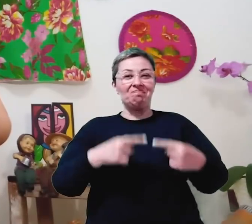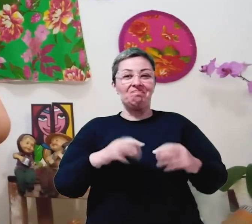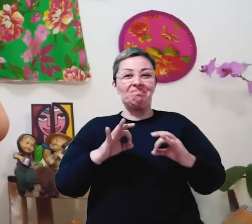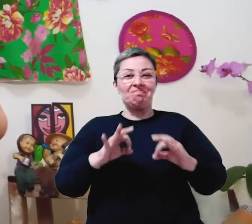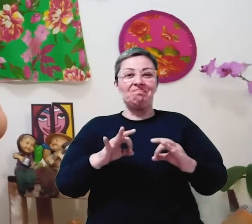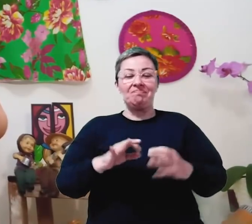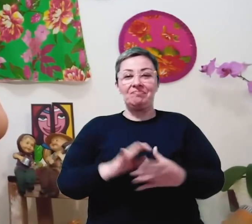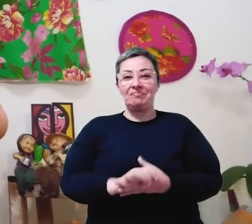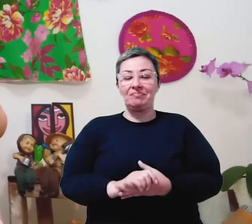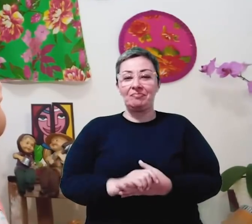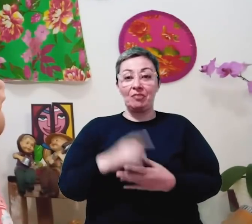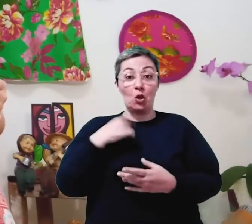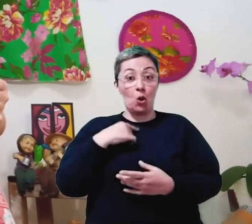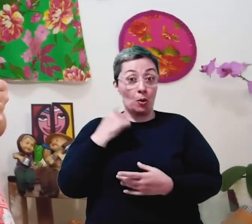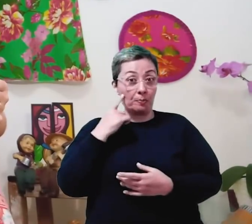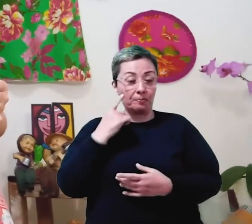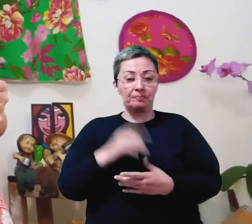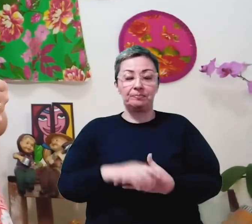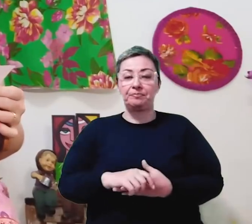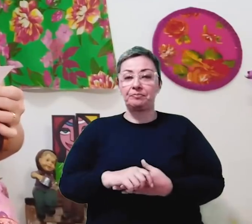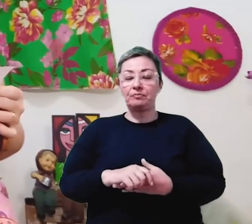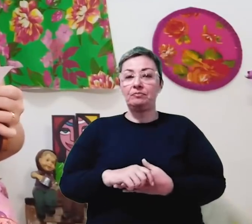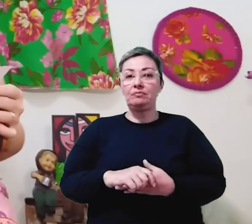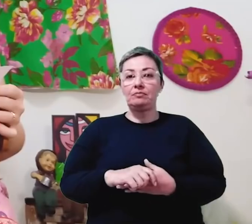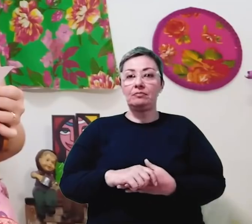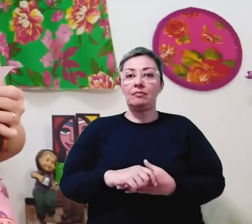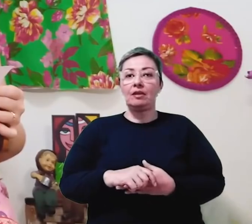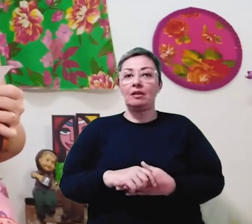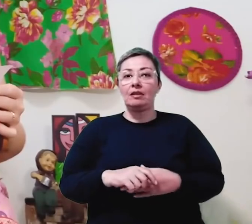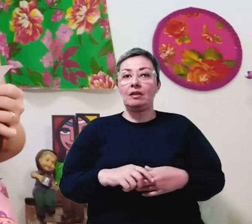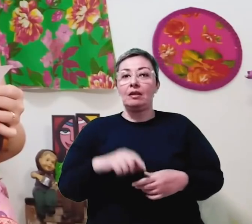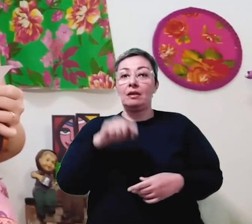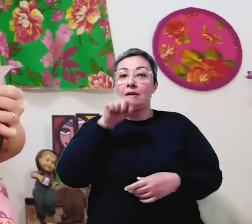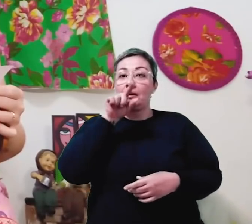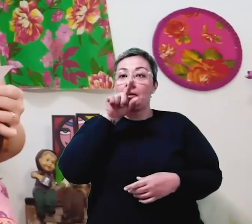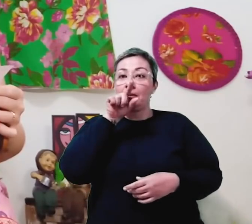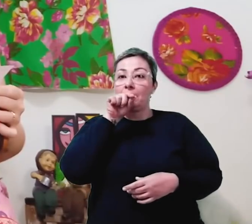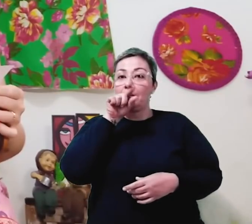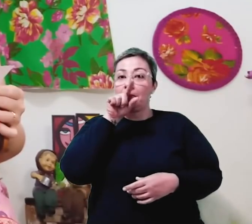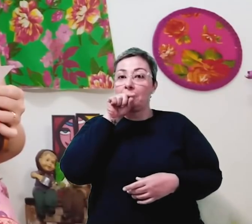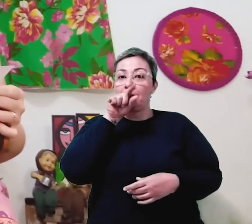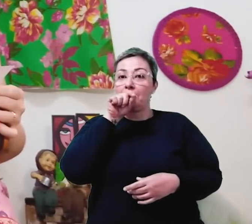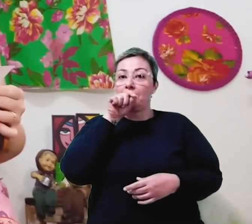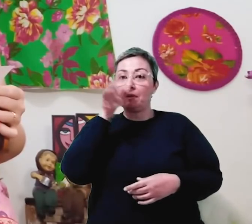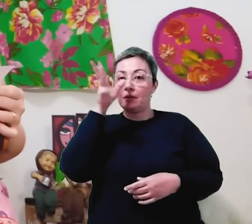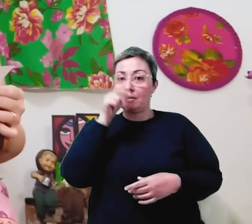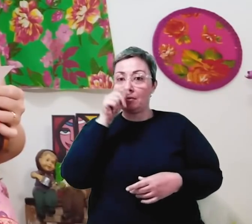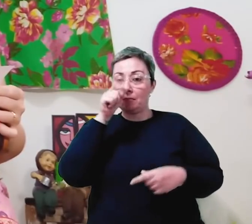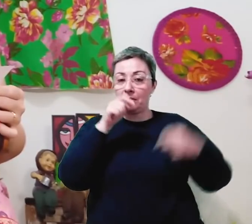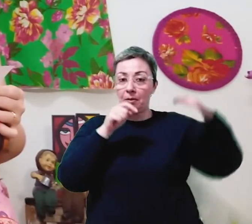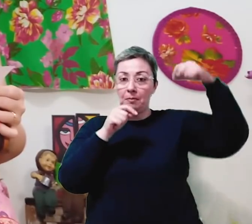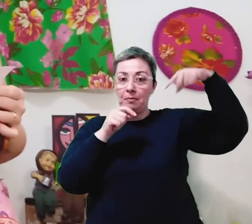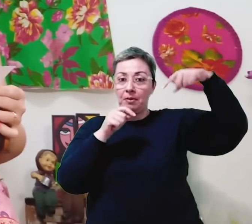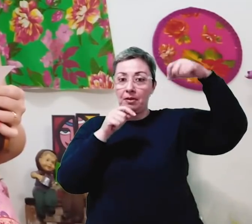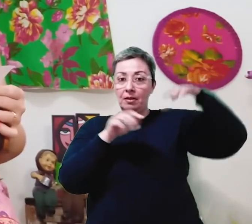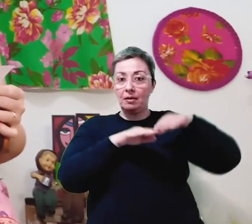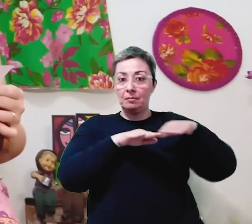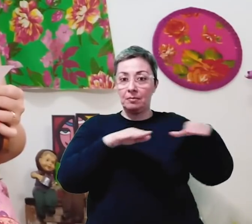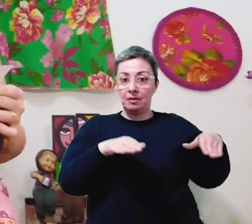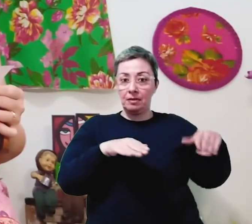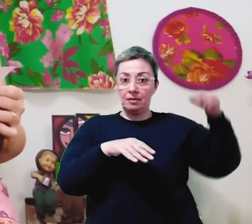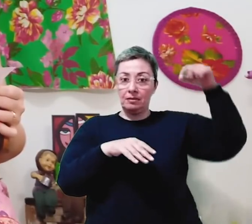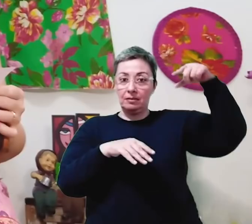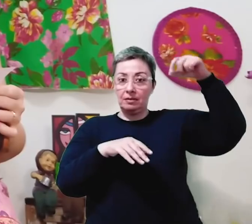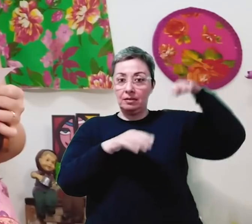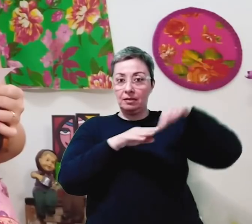desafiador. Escutem. Pia o pinto, pinga pia. Pinga